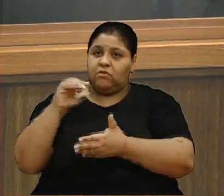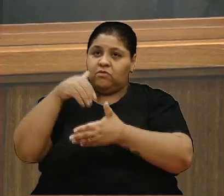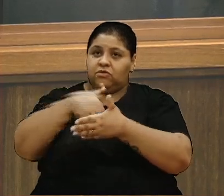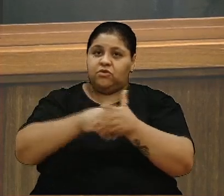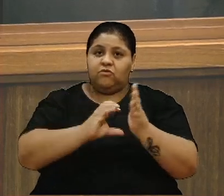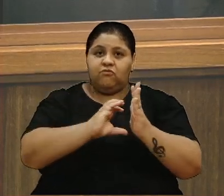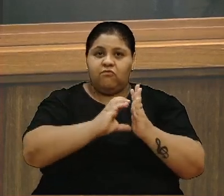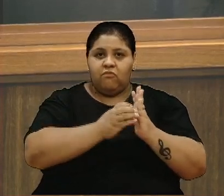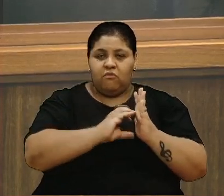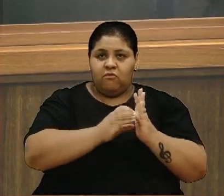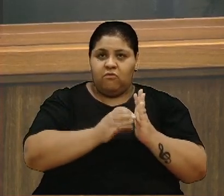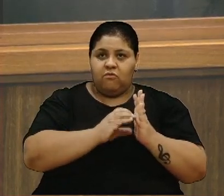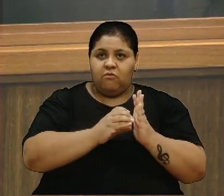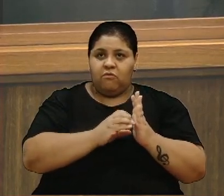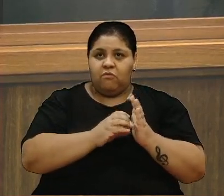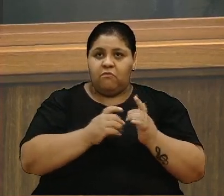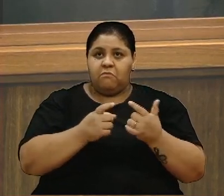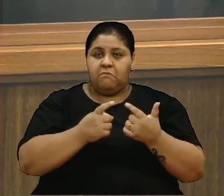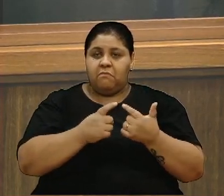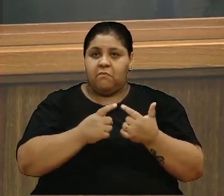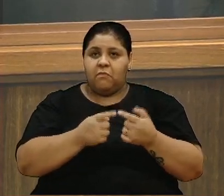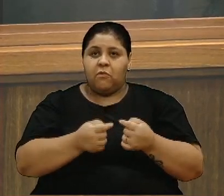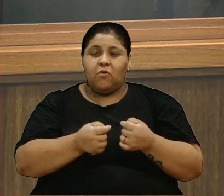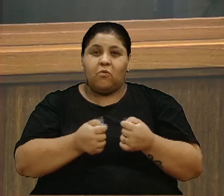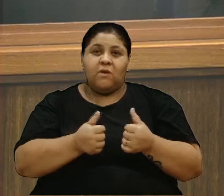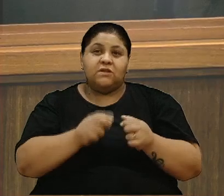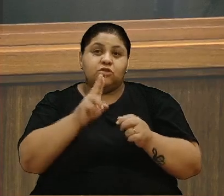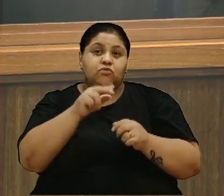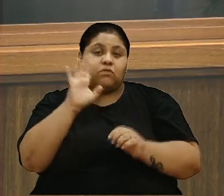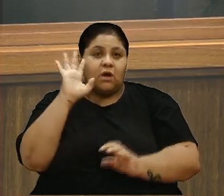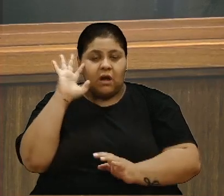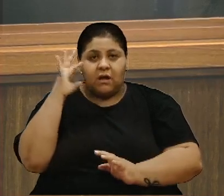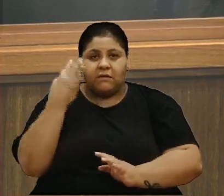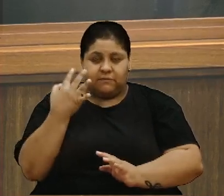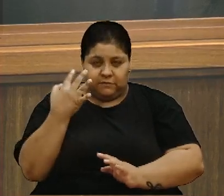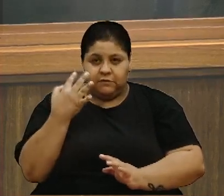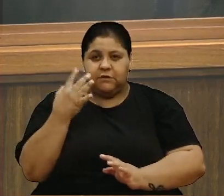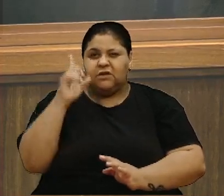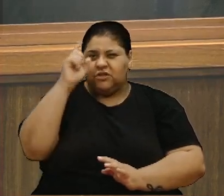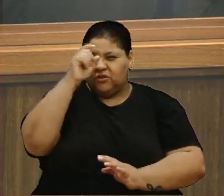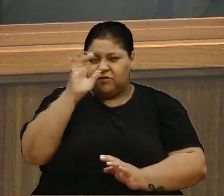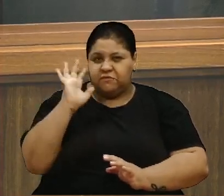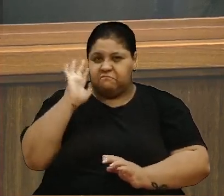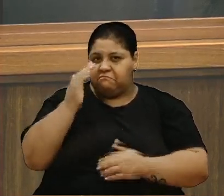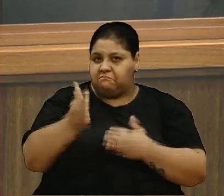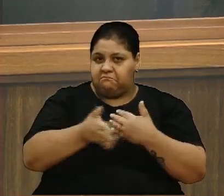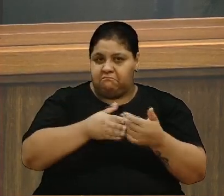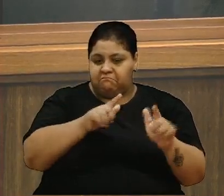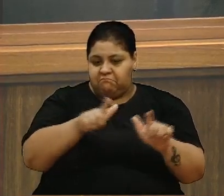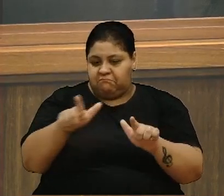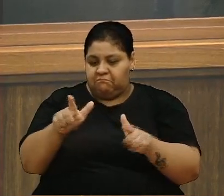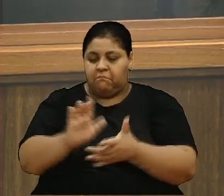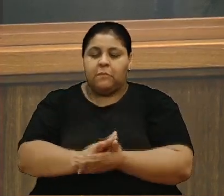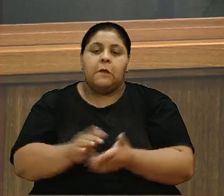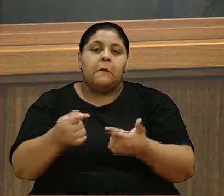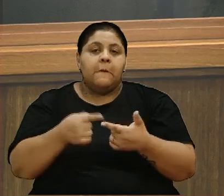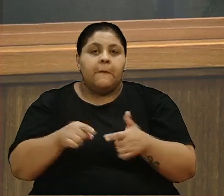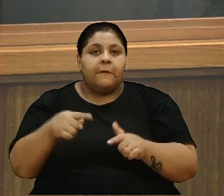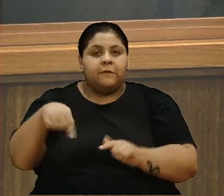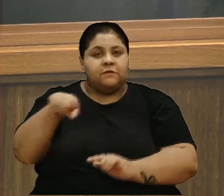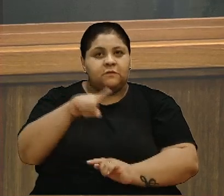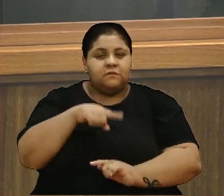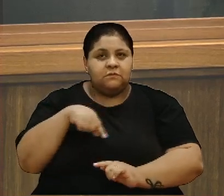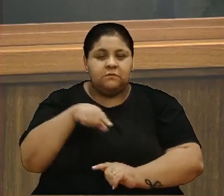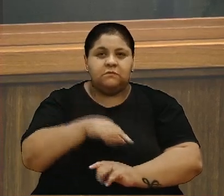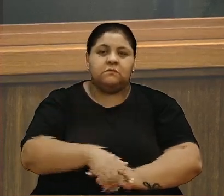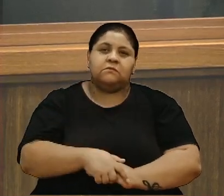mas foi uma coisa muito exceção, dificilmente isso acontece em qualquer lugar, mas todas